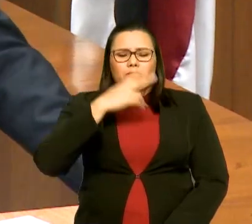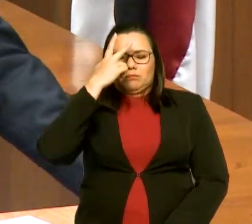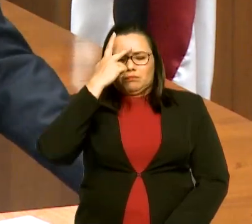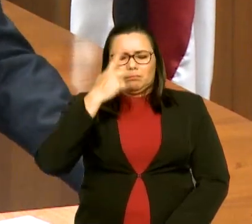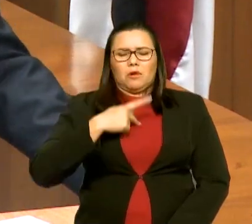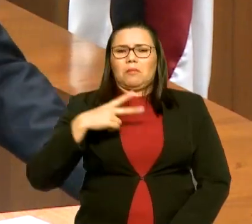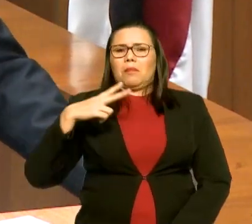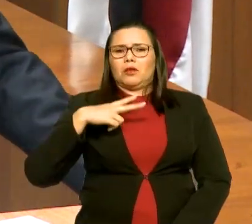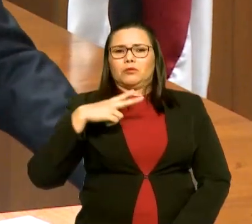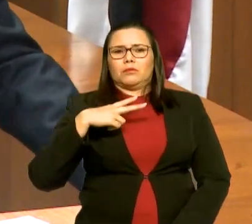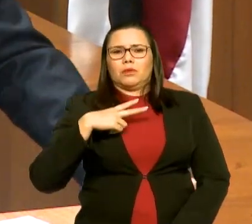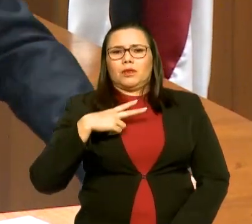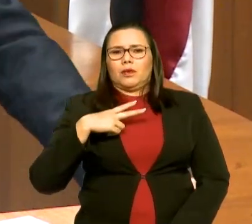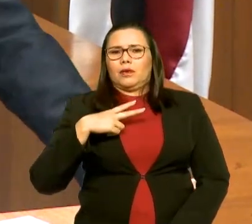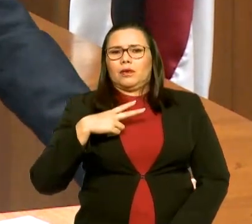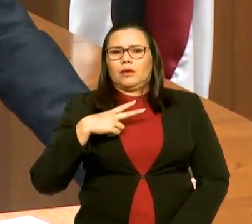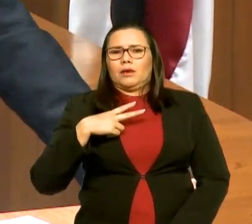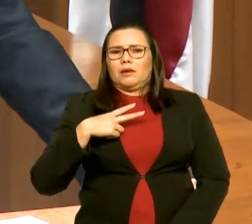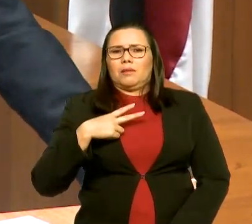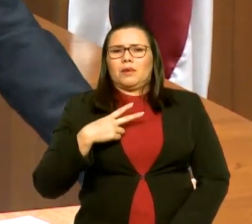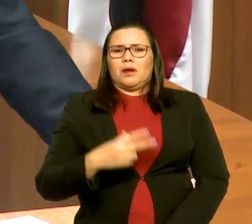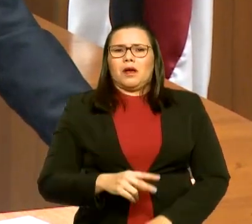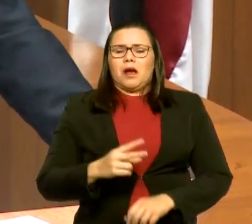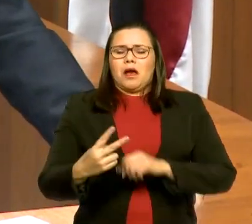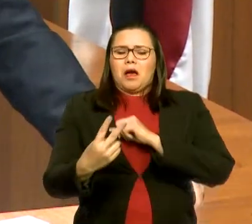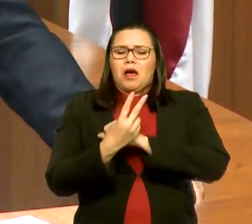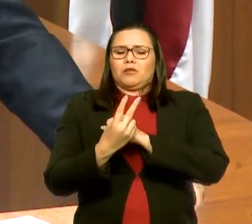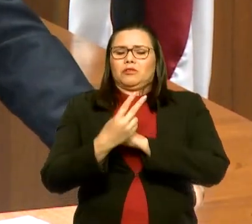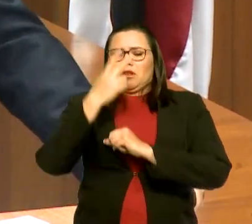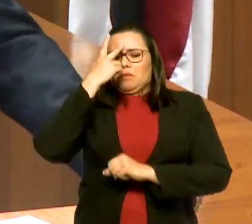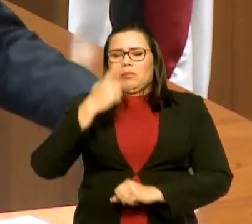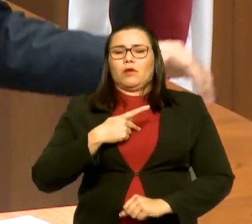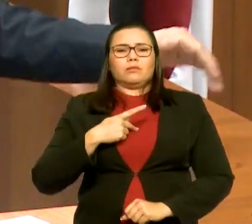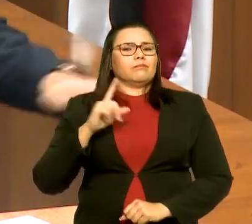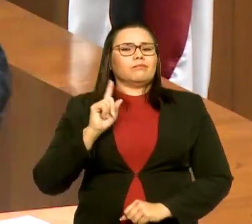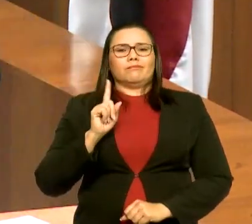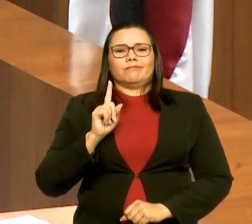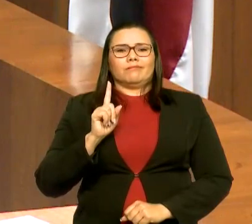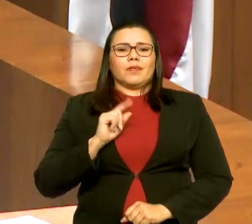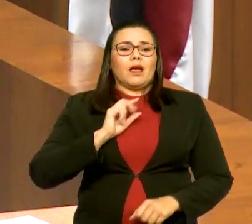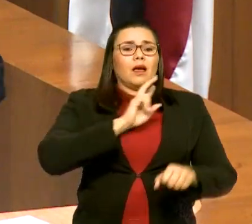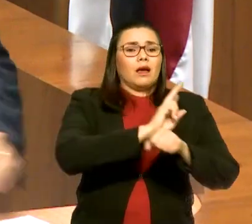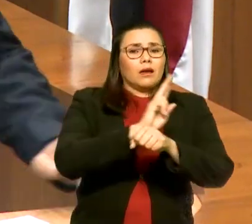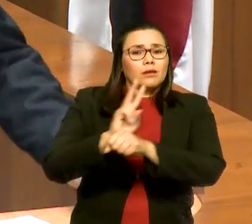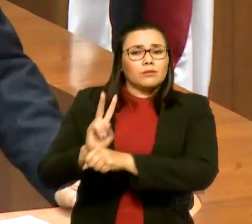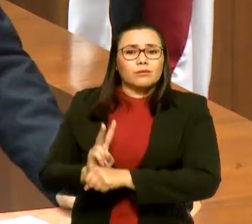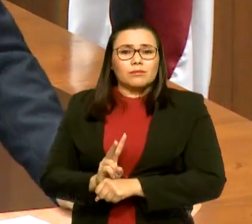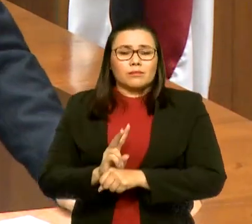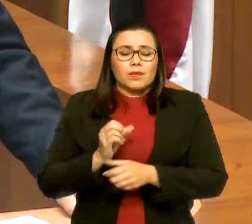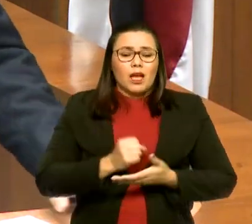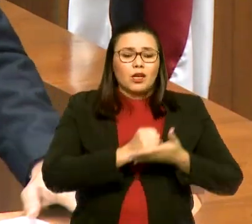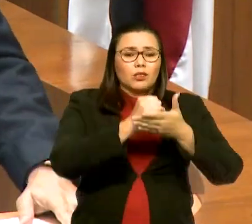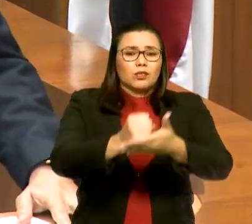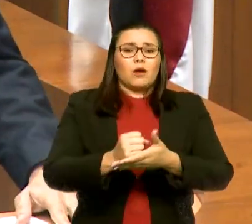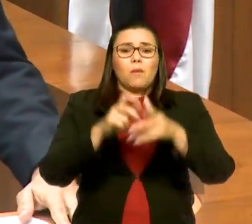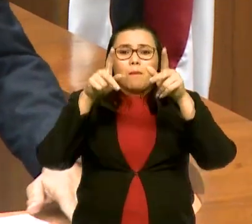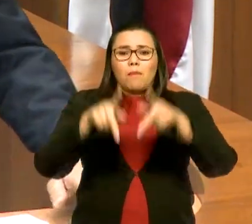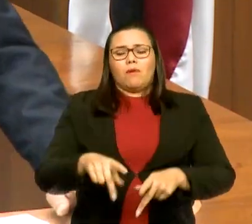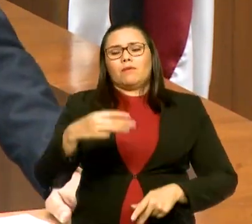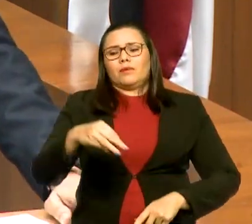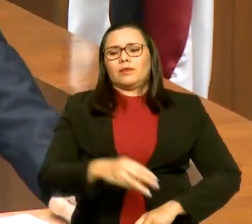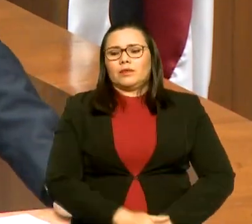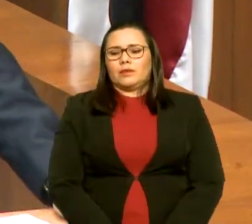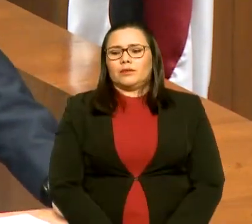O mandato é pelas pessoas do Estado do Maranhão. E digo também, para que ninguém tenha nenhum pingo de dúvida, é um